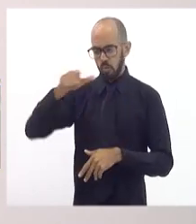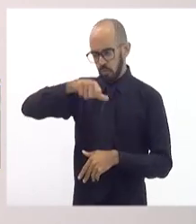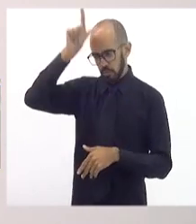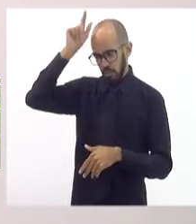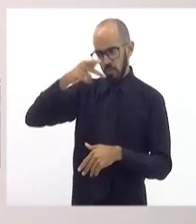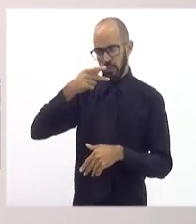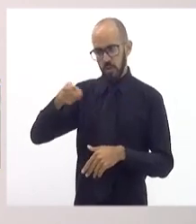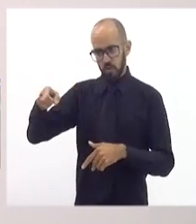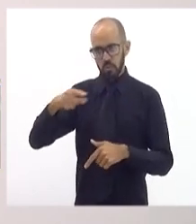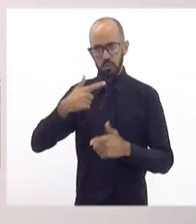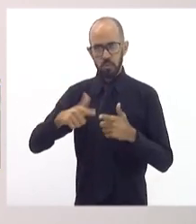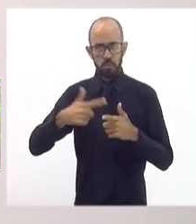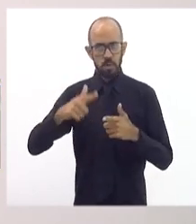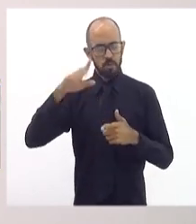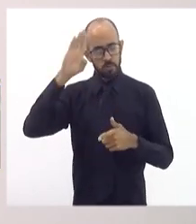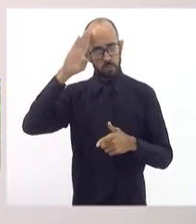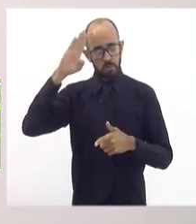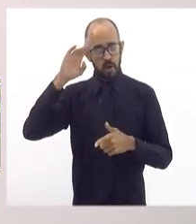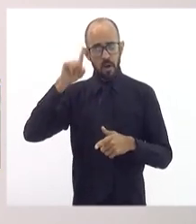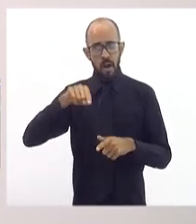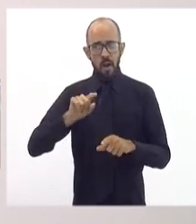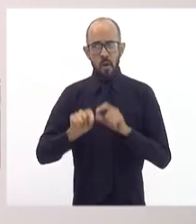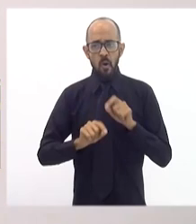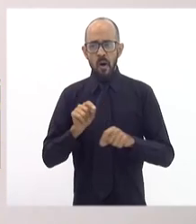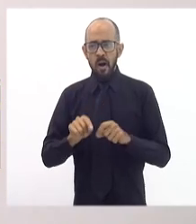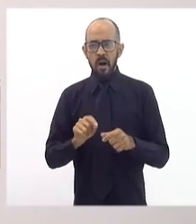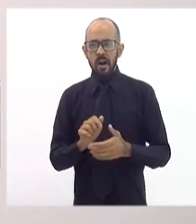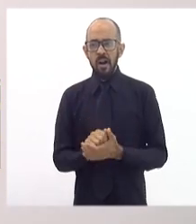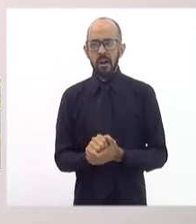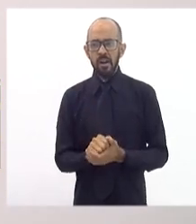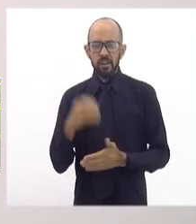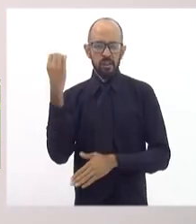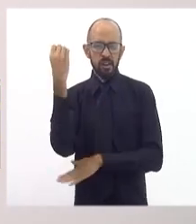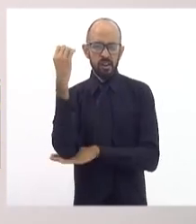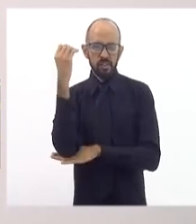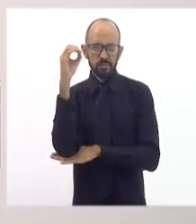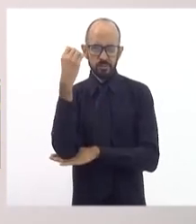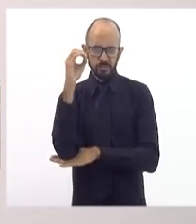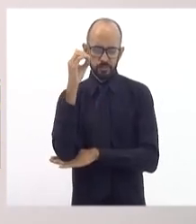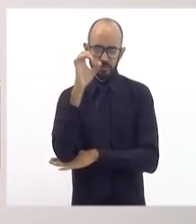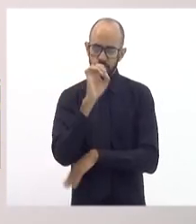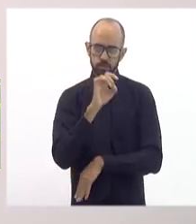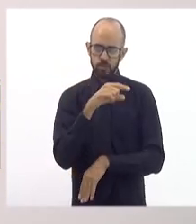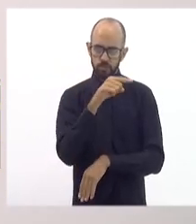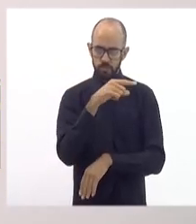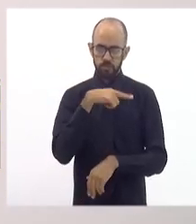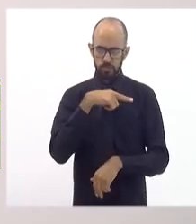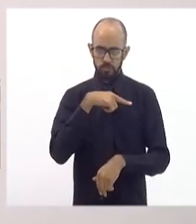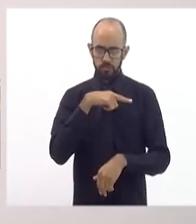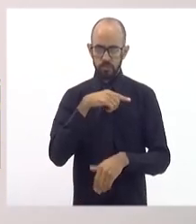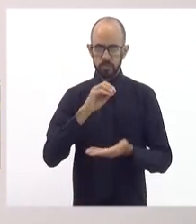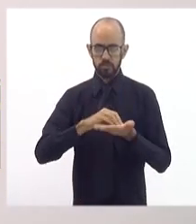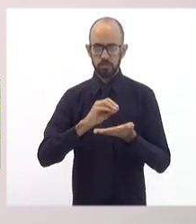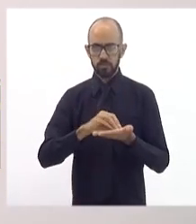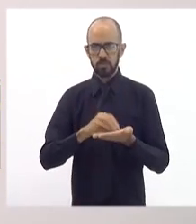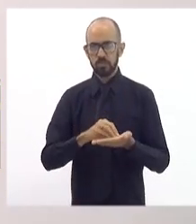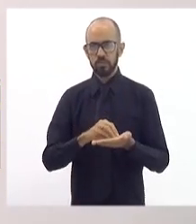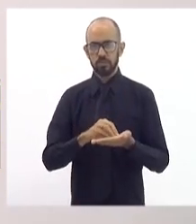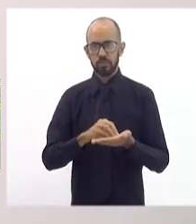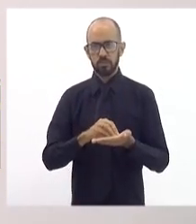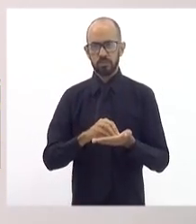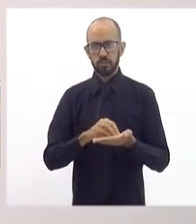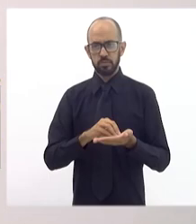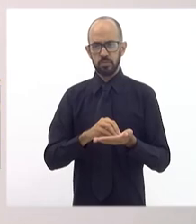só temos uma problemática hoje de falta de Rio Grande do Sul no Rio Grande do Sul de abastecimento né Ana